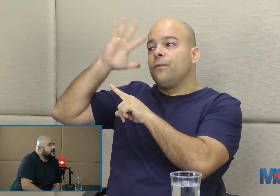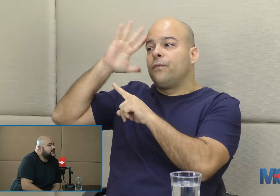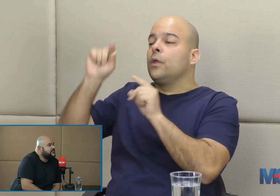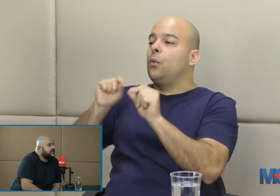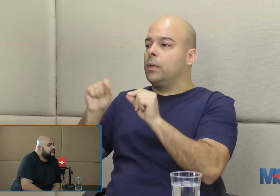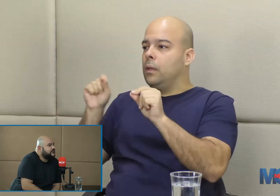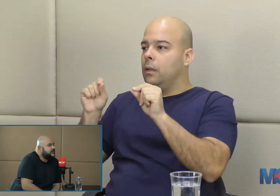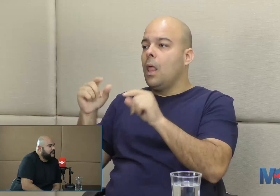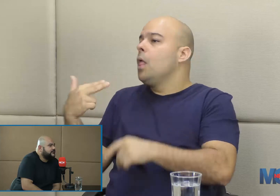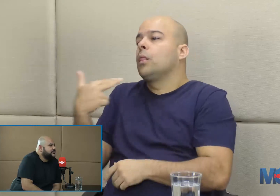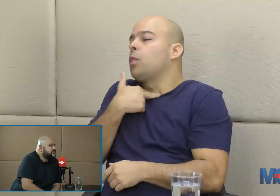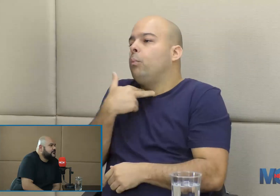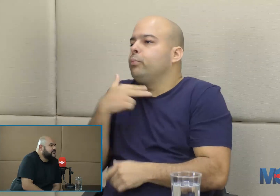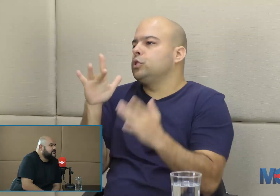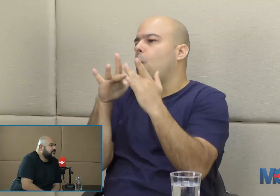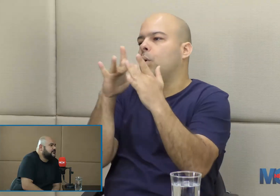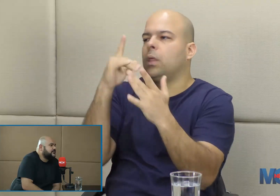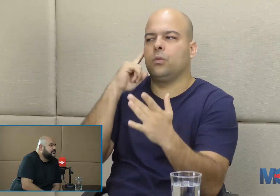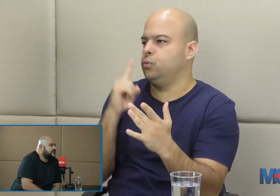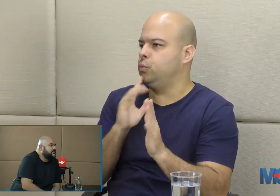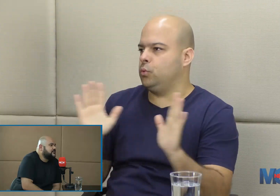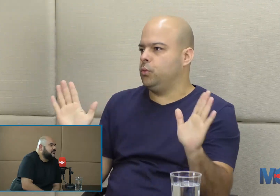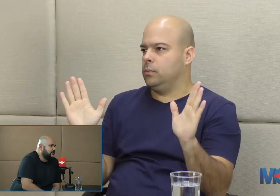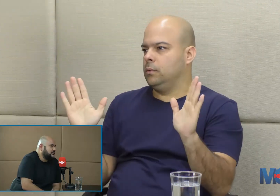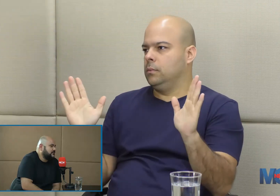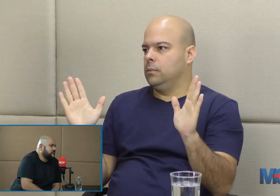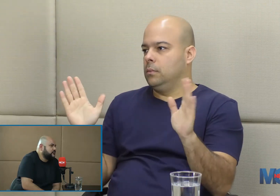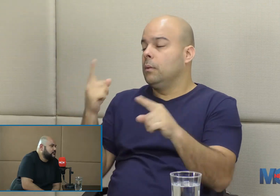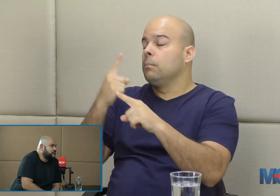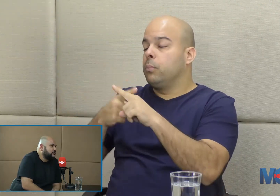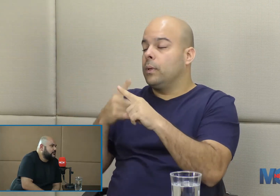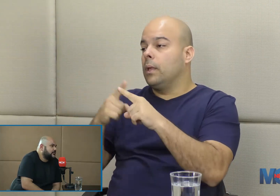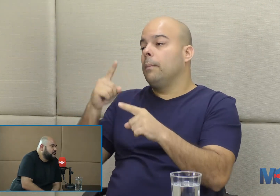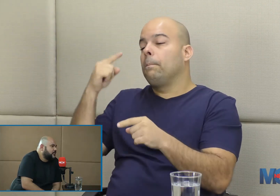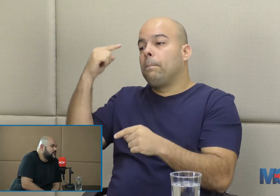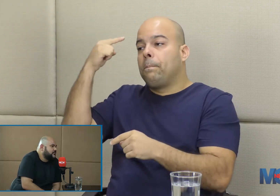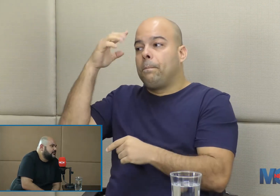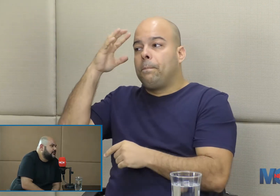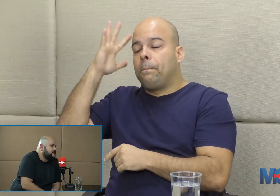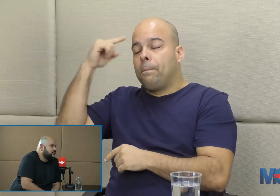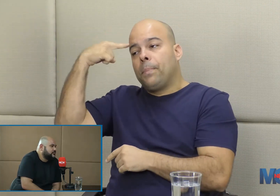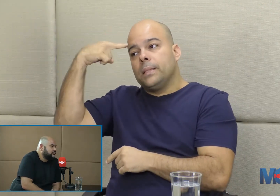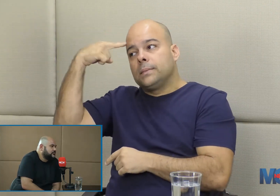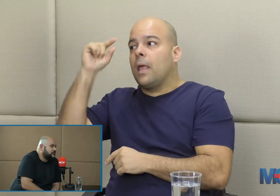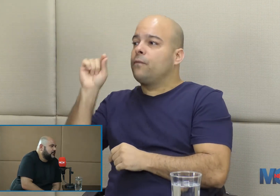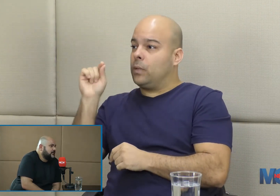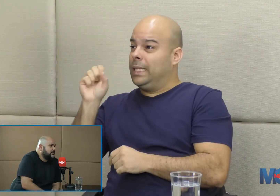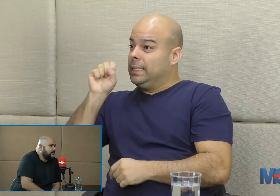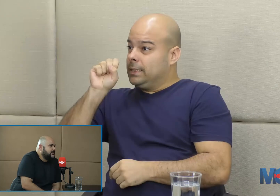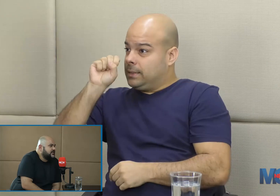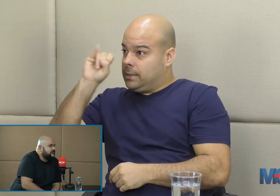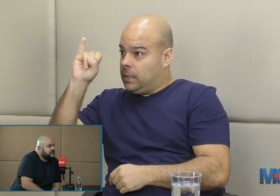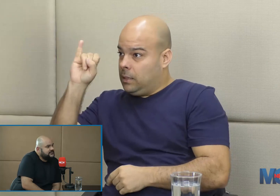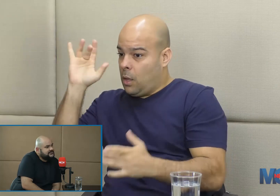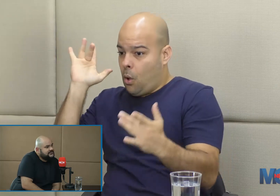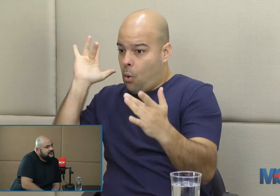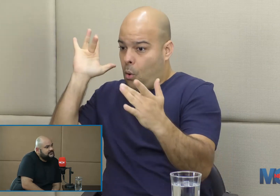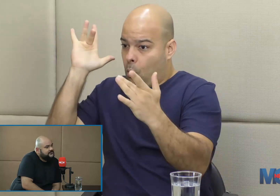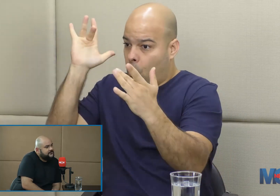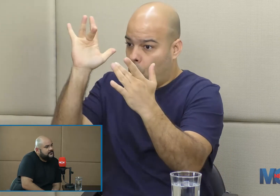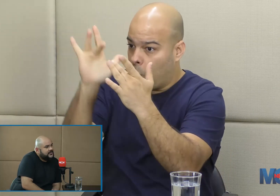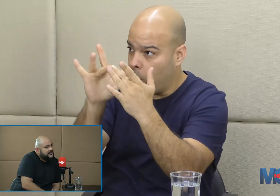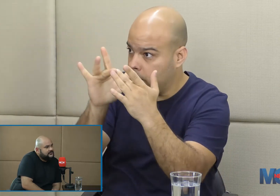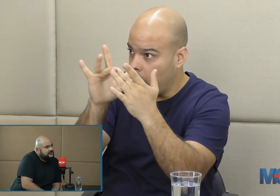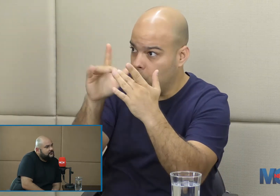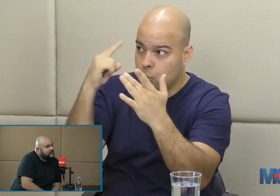Porque acreditava o quê? A filosofia pensava antes do quê? Se o surdo, ele não pode ter contato com outro surdo. Pensava o quê?